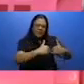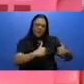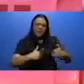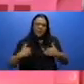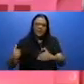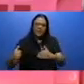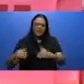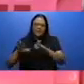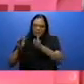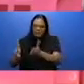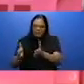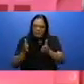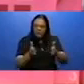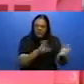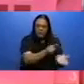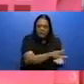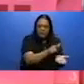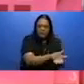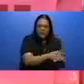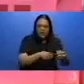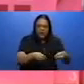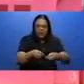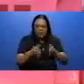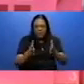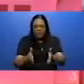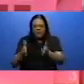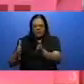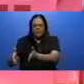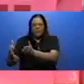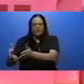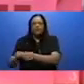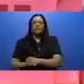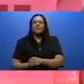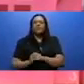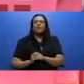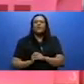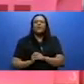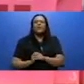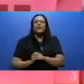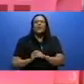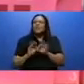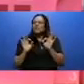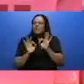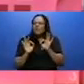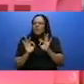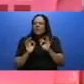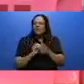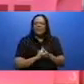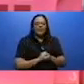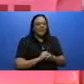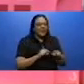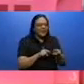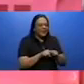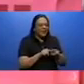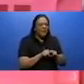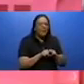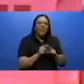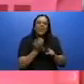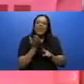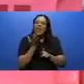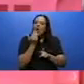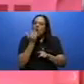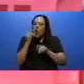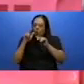de plástico, papel no lixo de papel. Estou fazendo também a